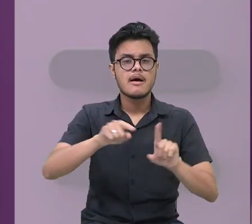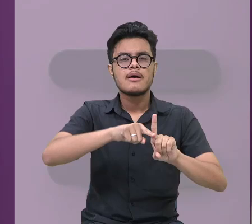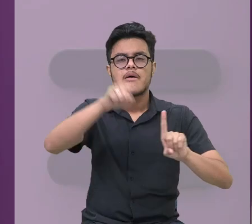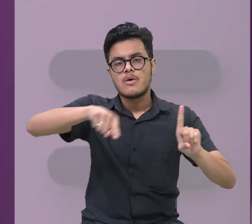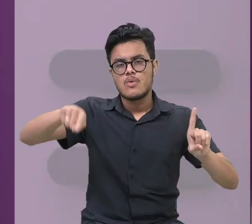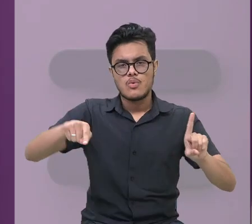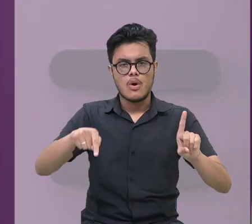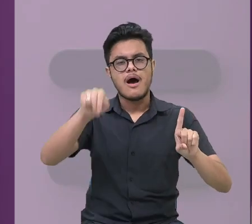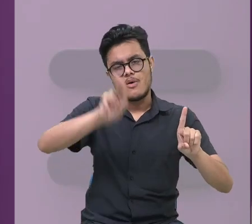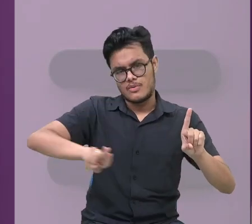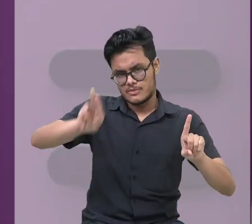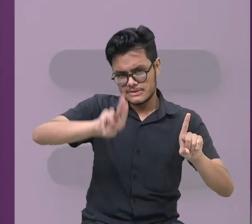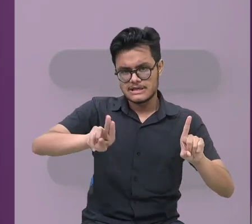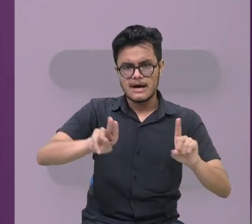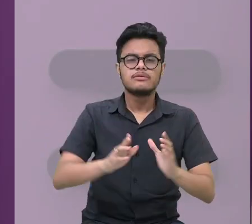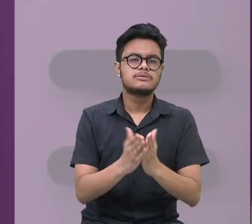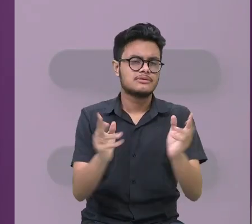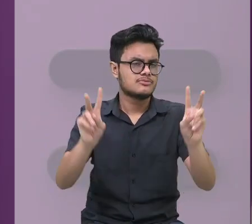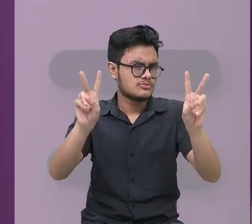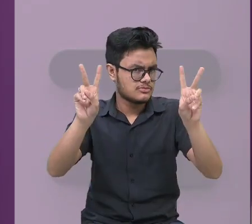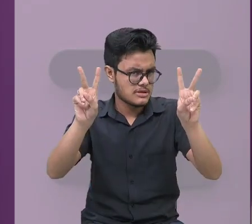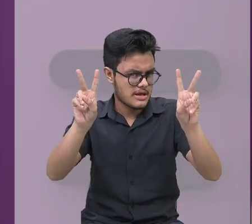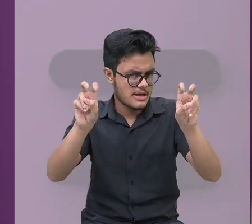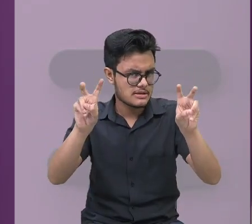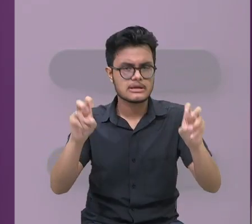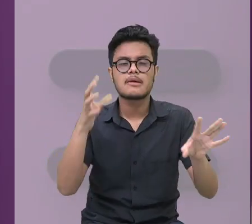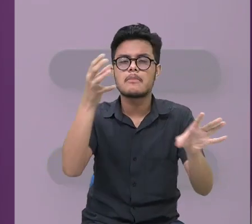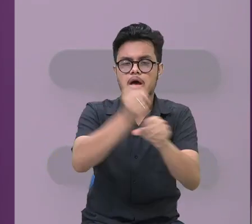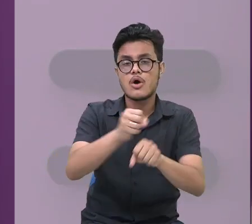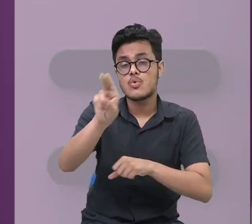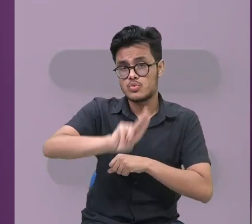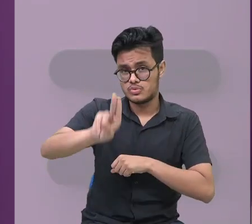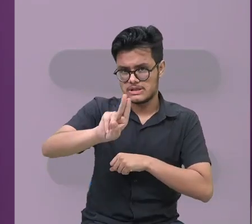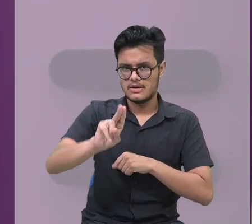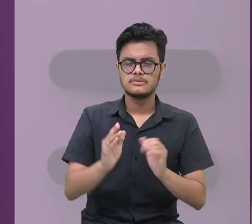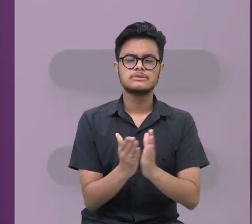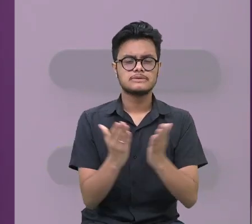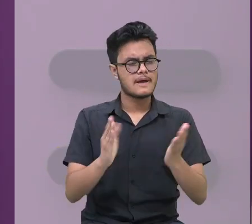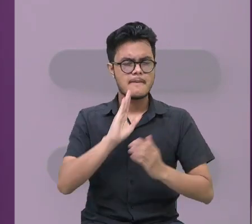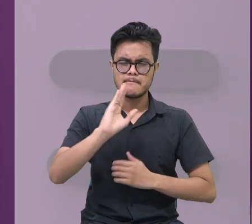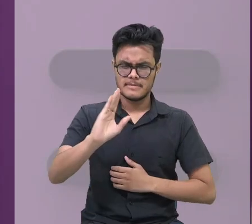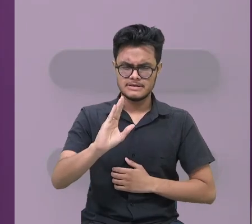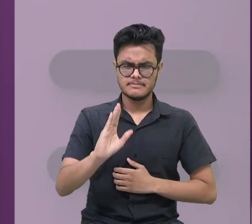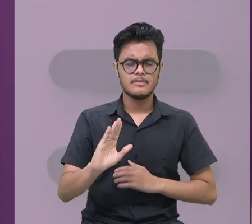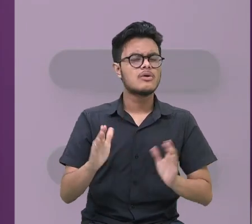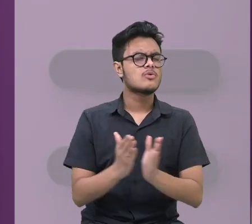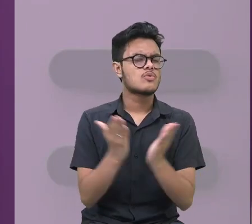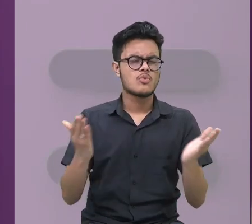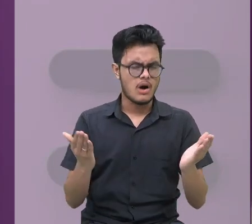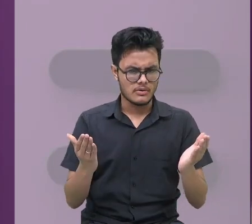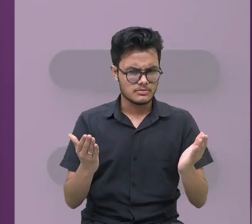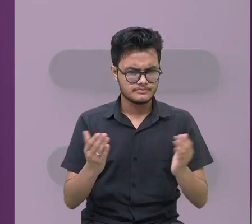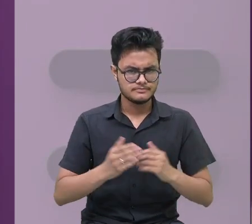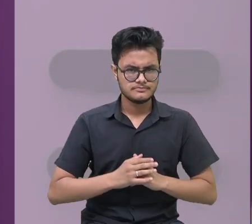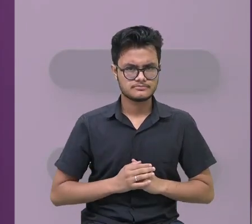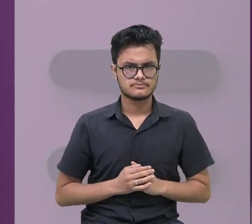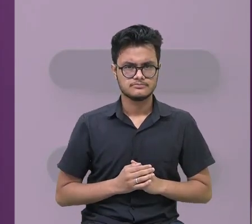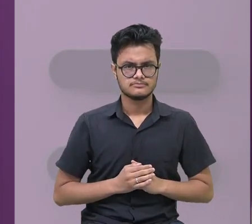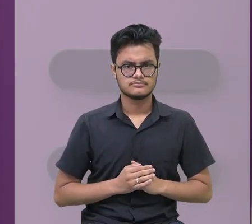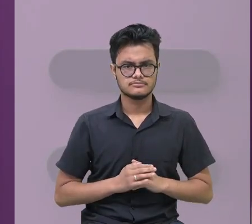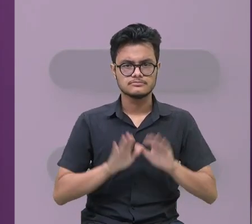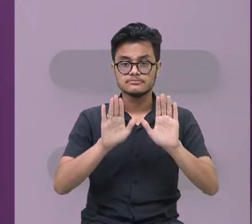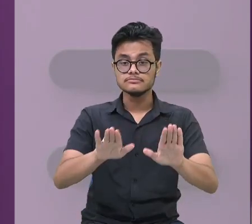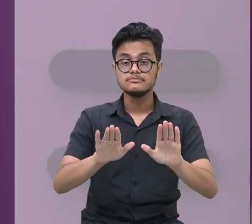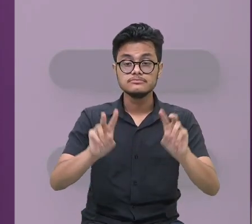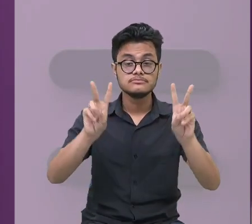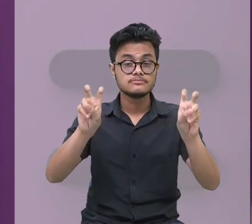gente vai ver o seu funcionamento, tá? A grande marca de uma função exponencial está